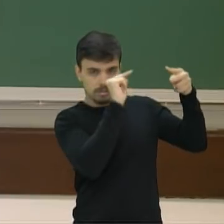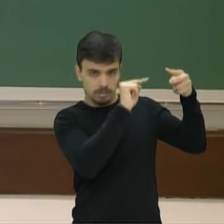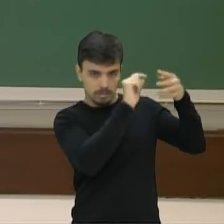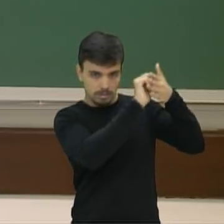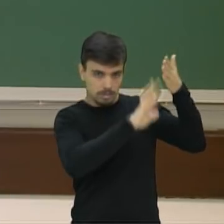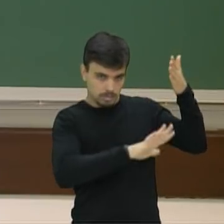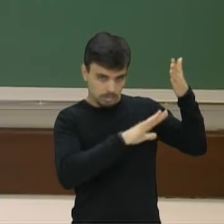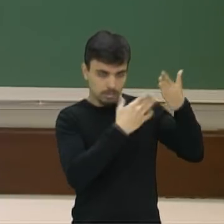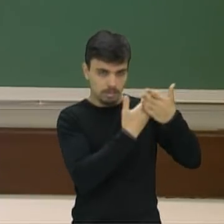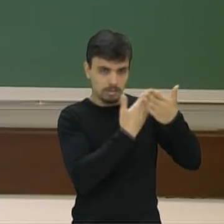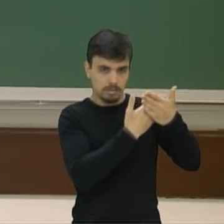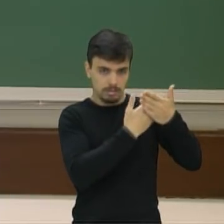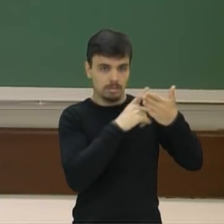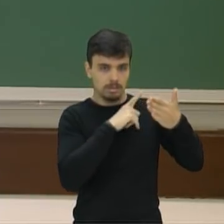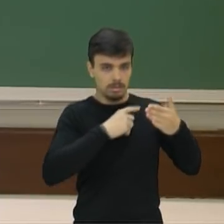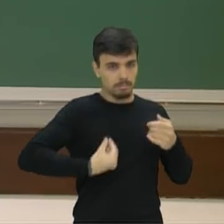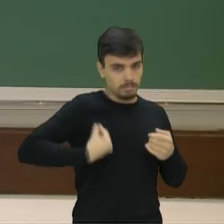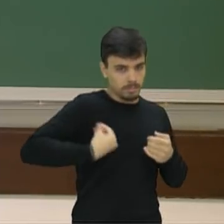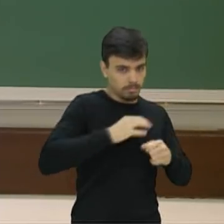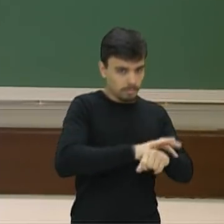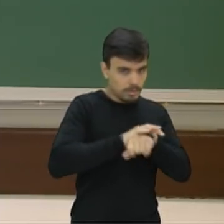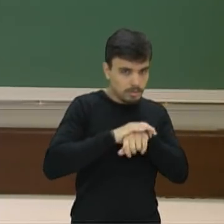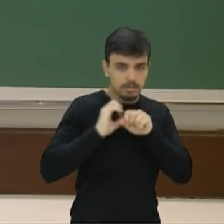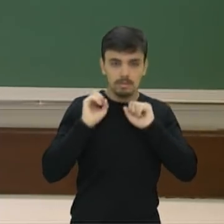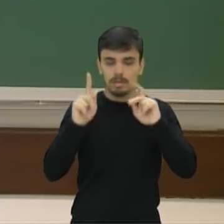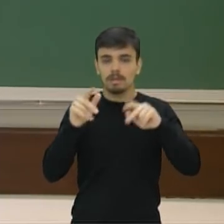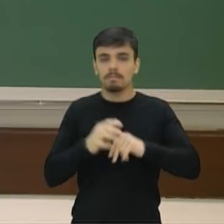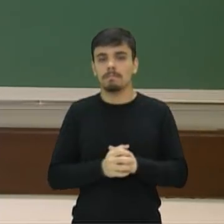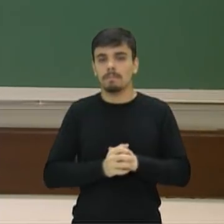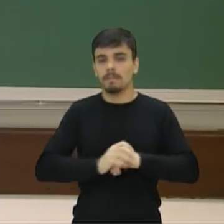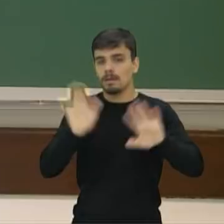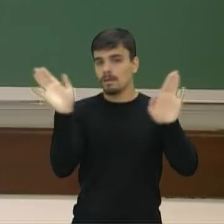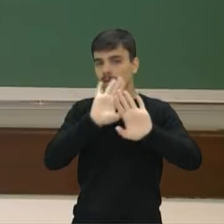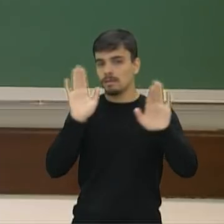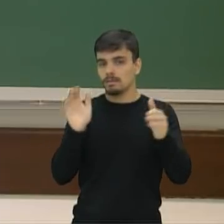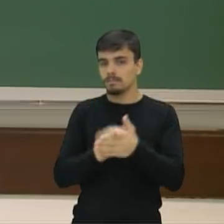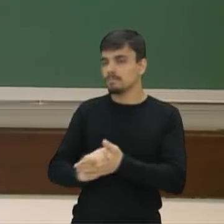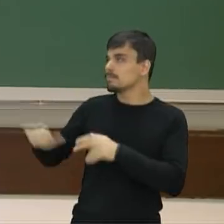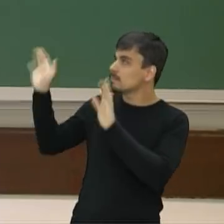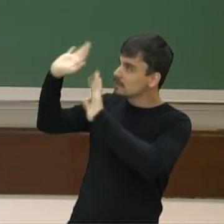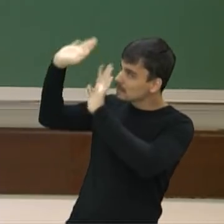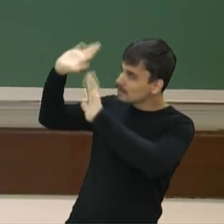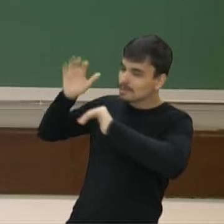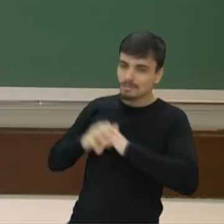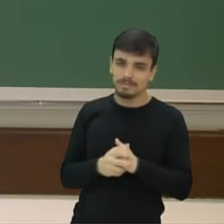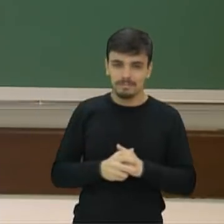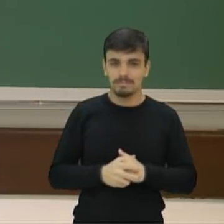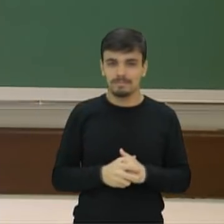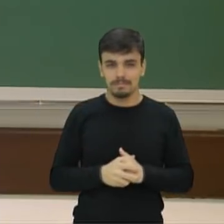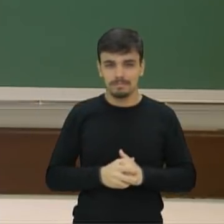aula e clicar no link de presença. Ok, guys? See you next class. Bye, Cadu.